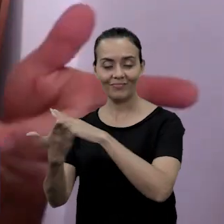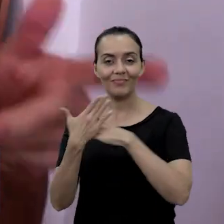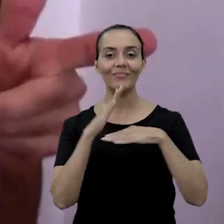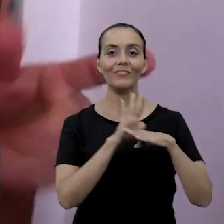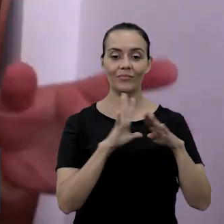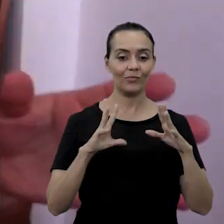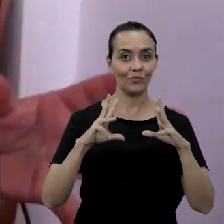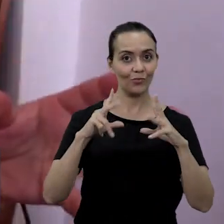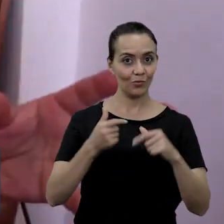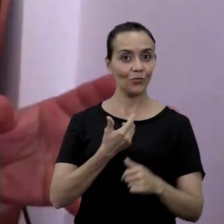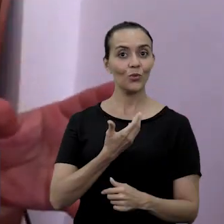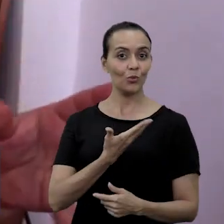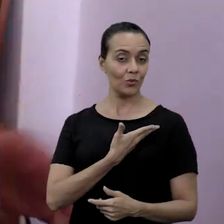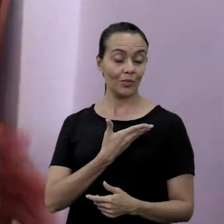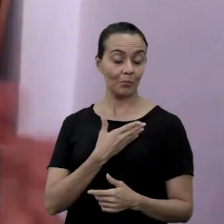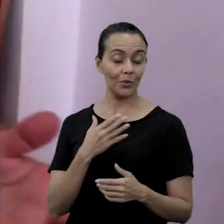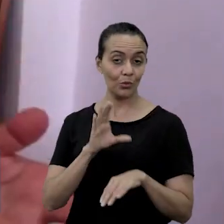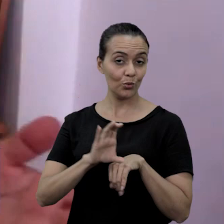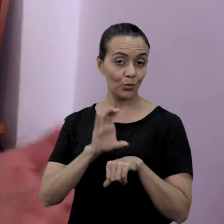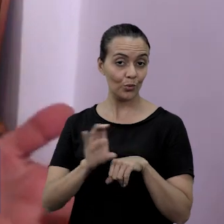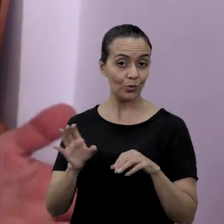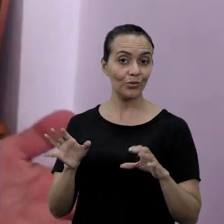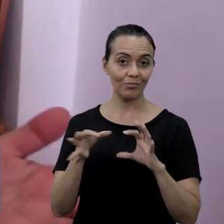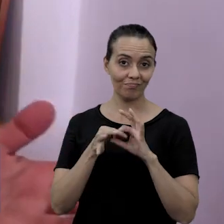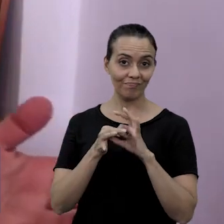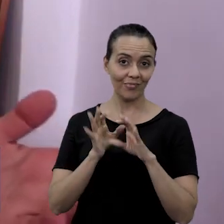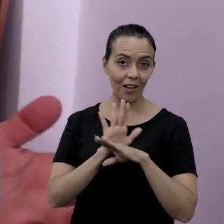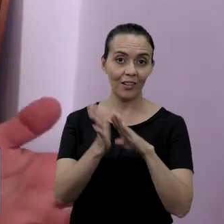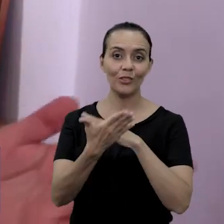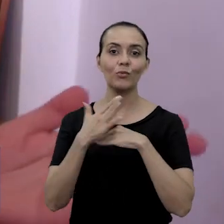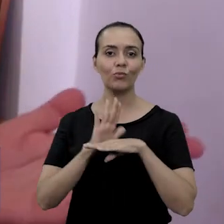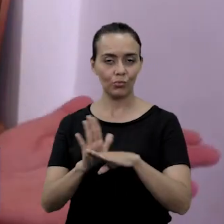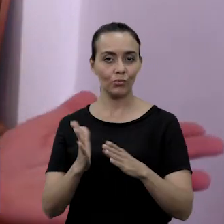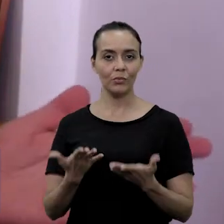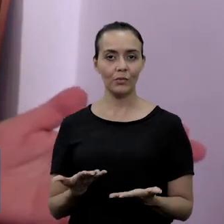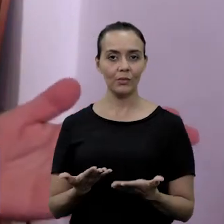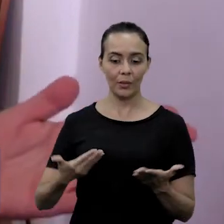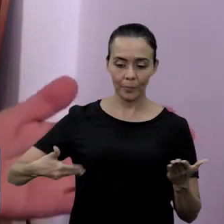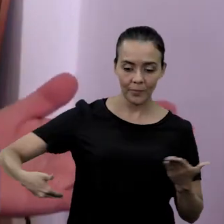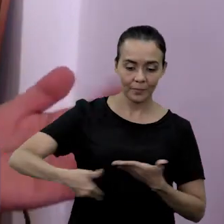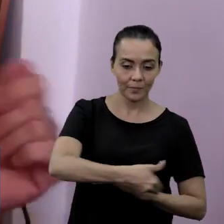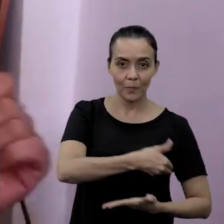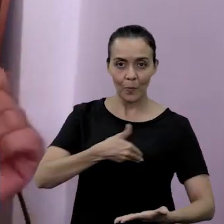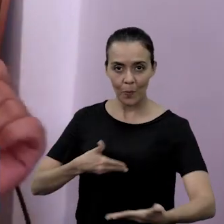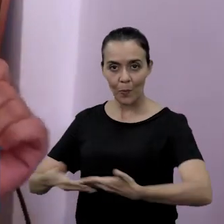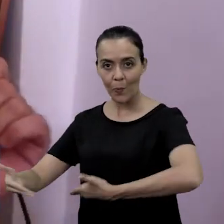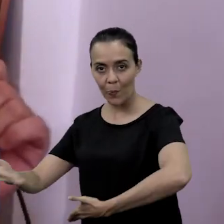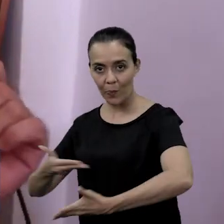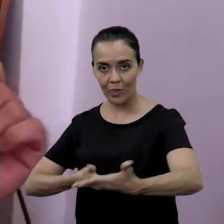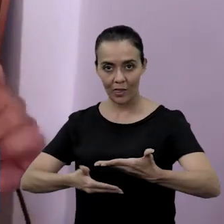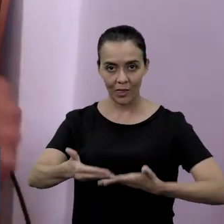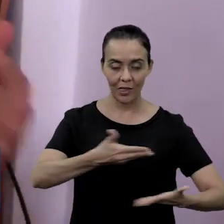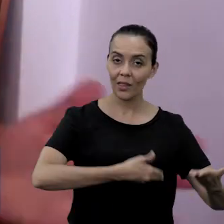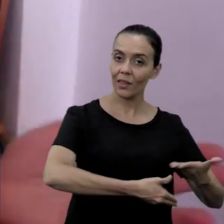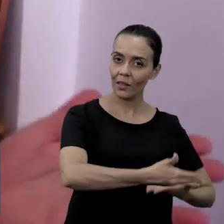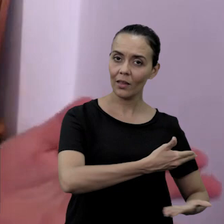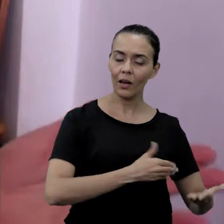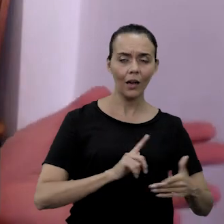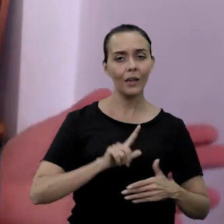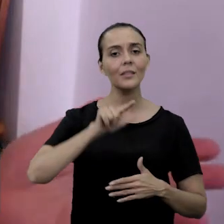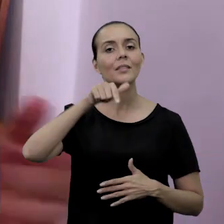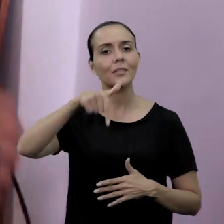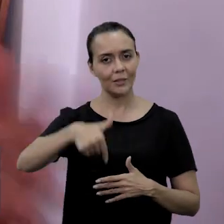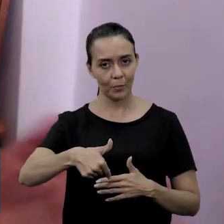que se ajudaram ali durante o curso, sim, podem retribuir depois no começo da